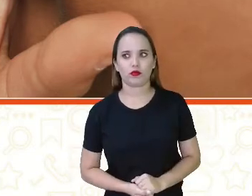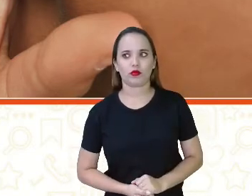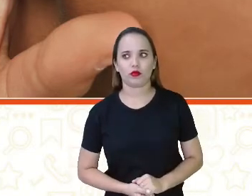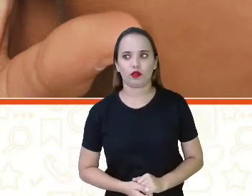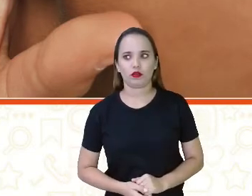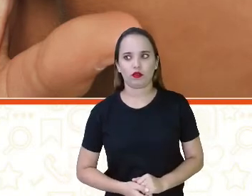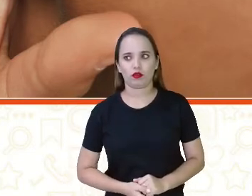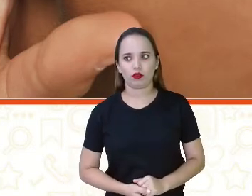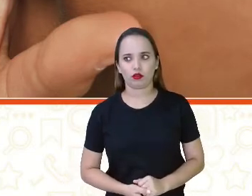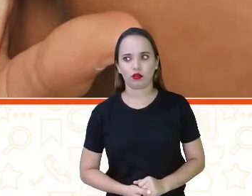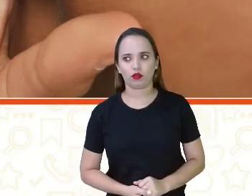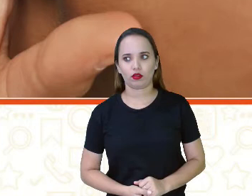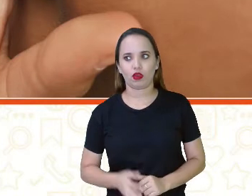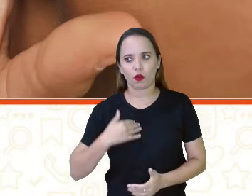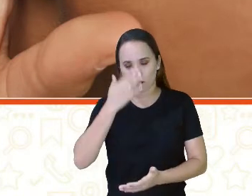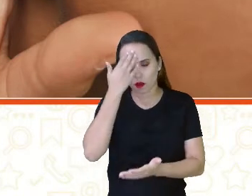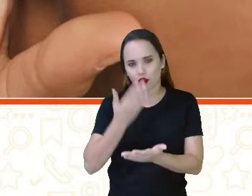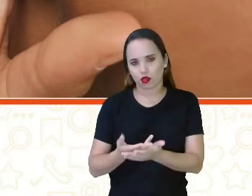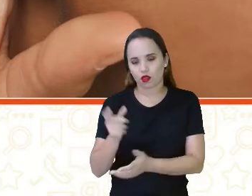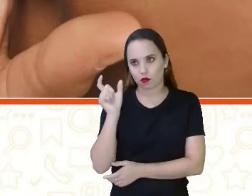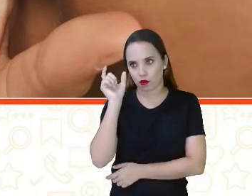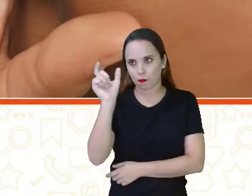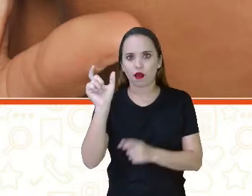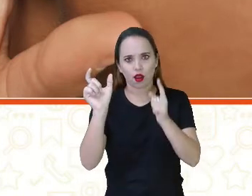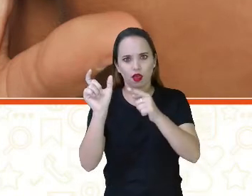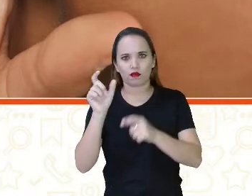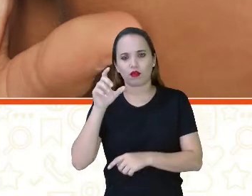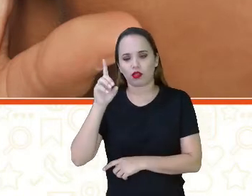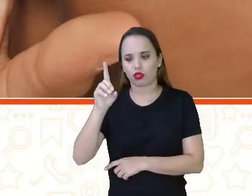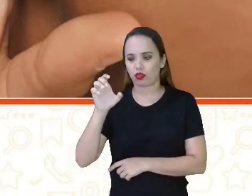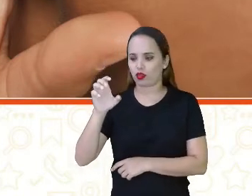eu acredito que a palavra seja detecção.